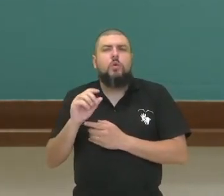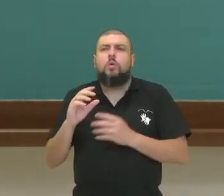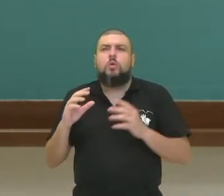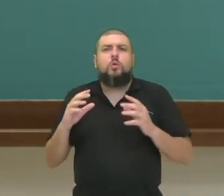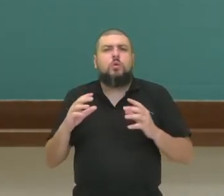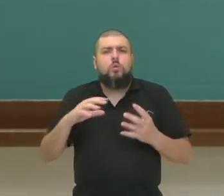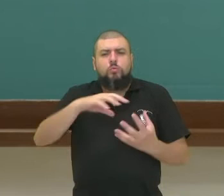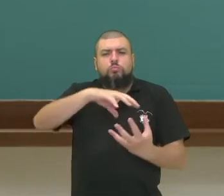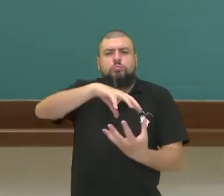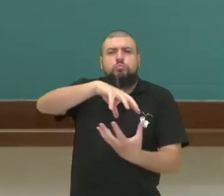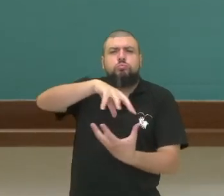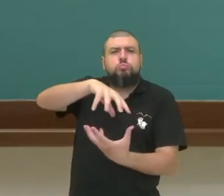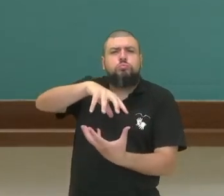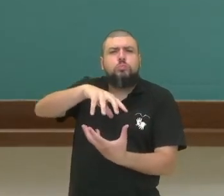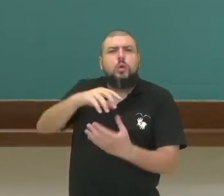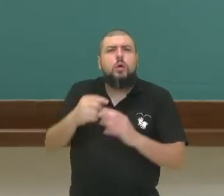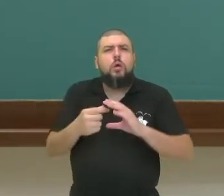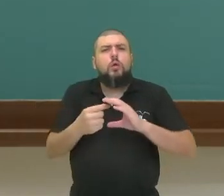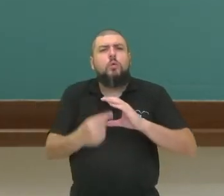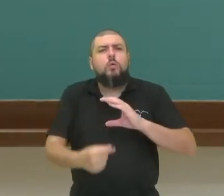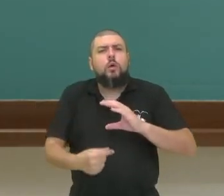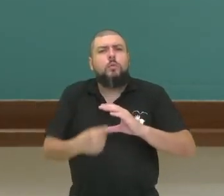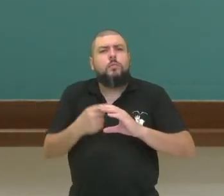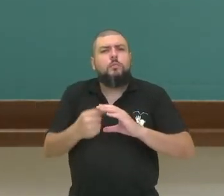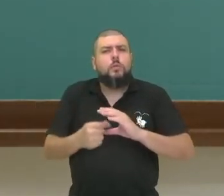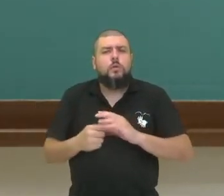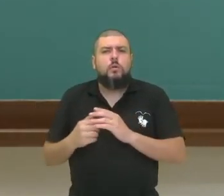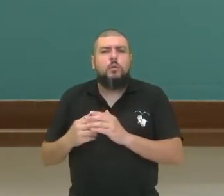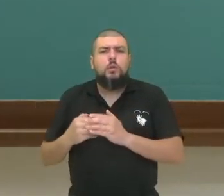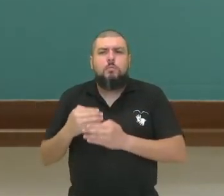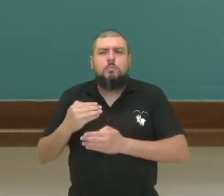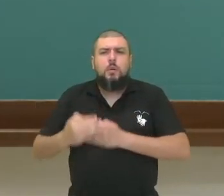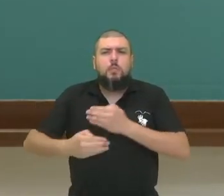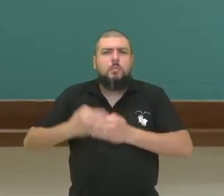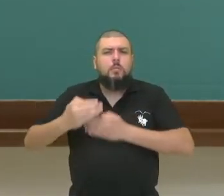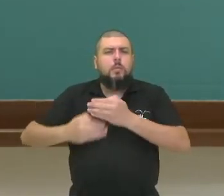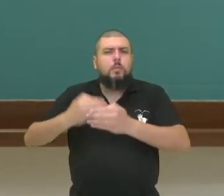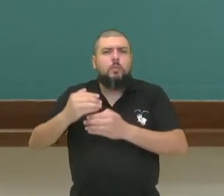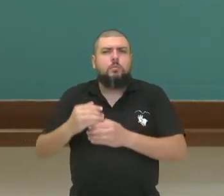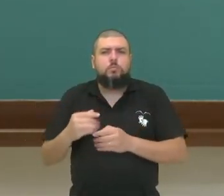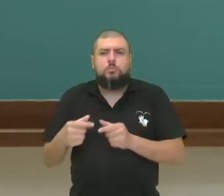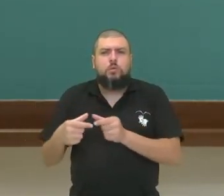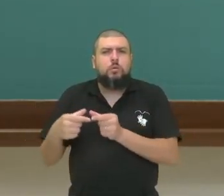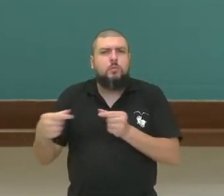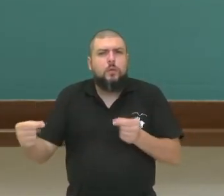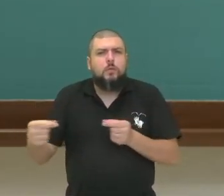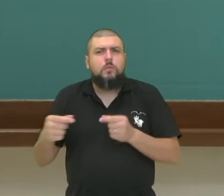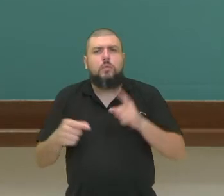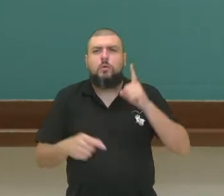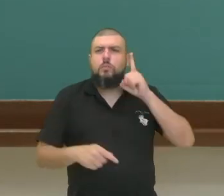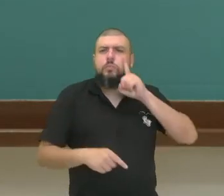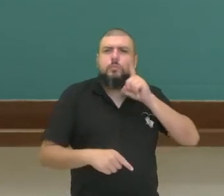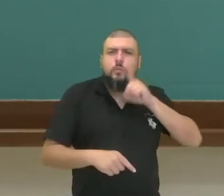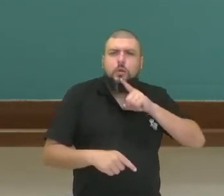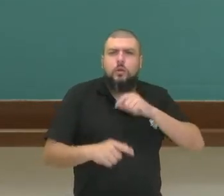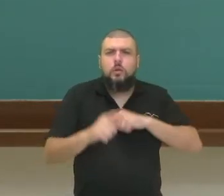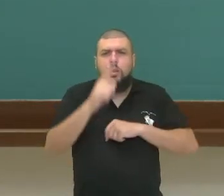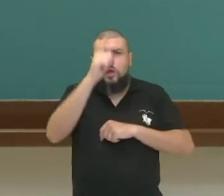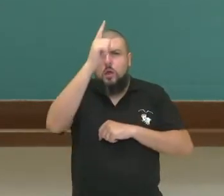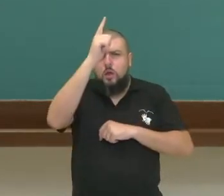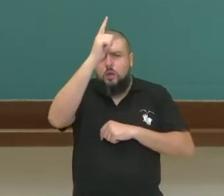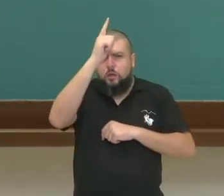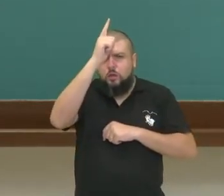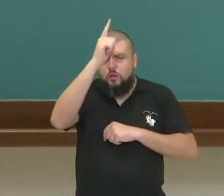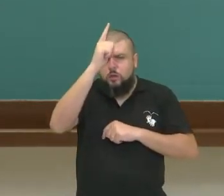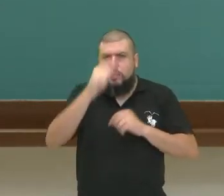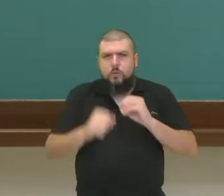expansão econômica, o mundo capitalista como um todo. Então, você tinha o crescimento no Japão, nos Estados Unidos, na Alemanha Ocidental e também